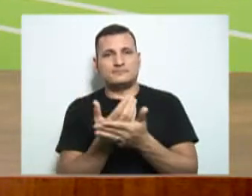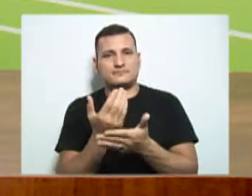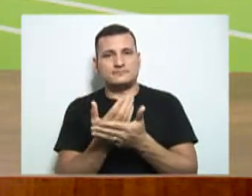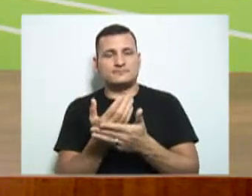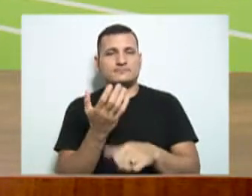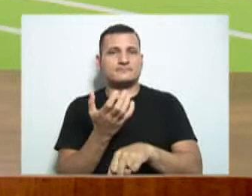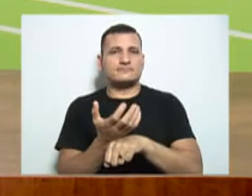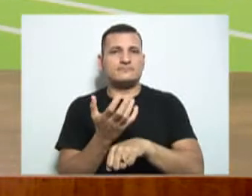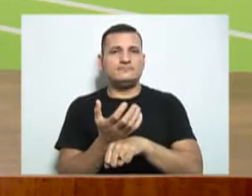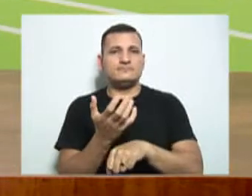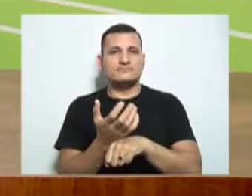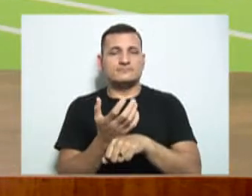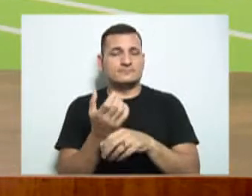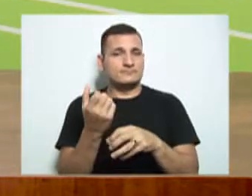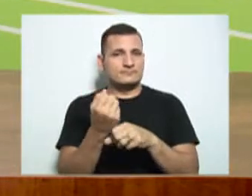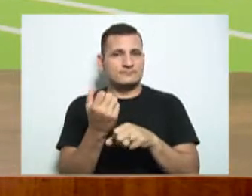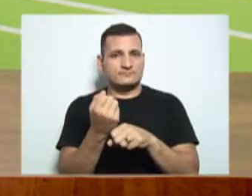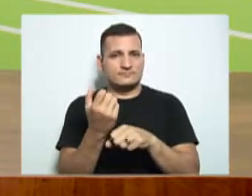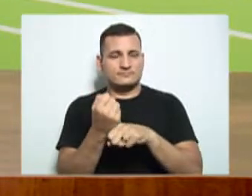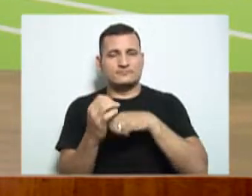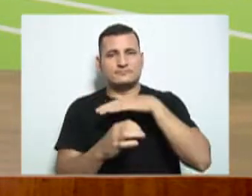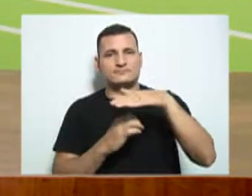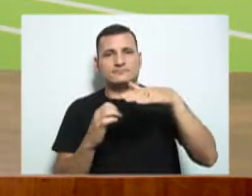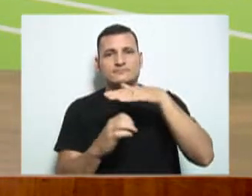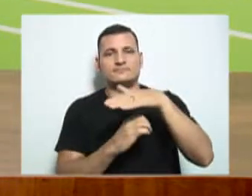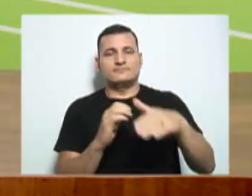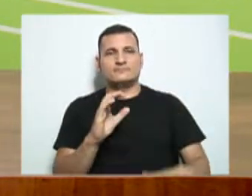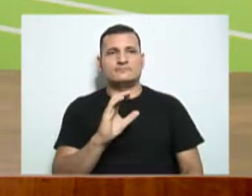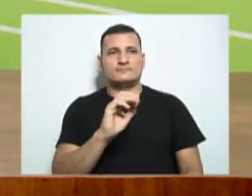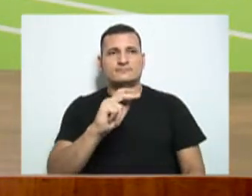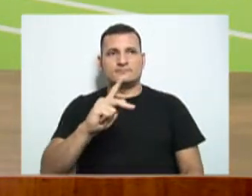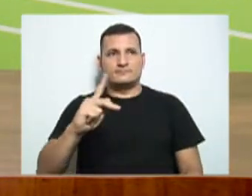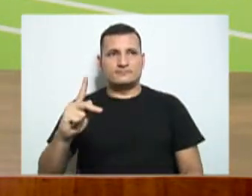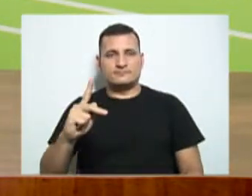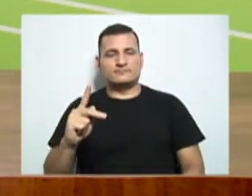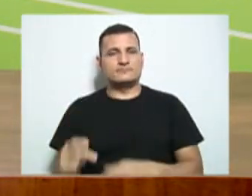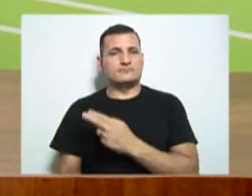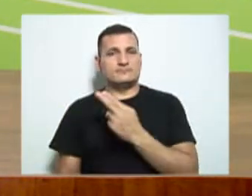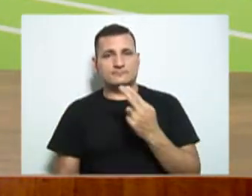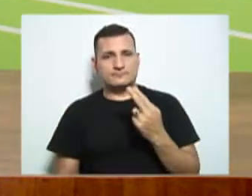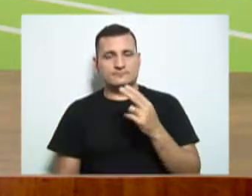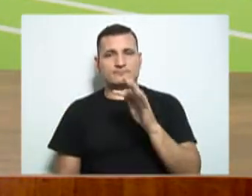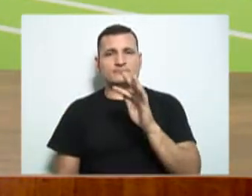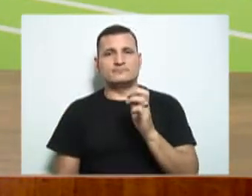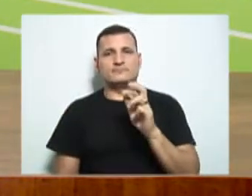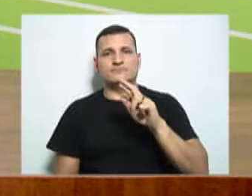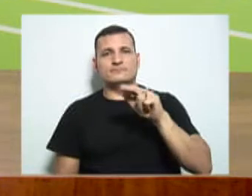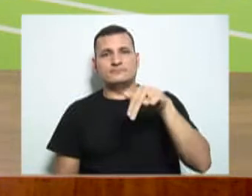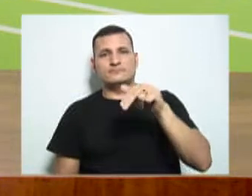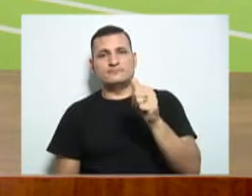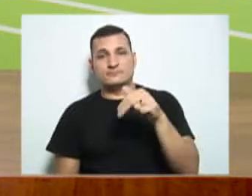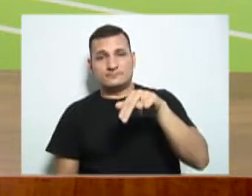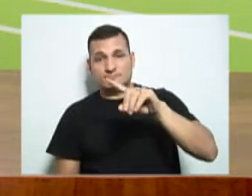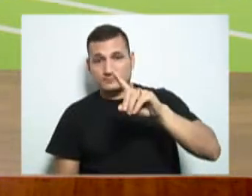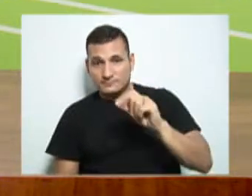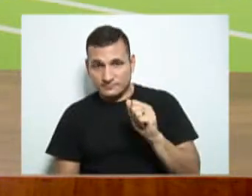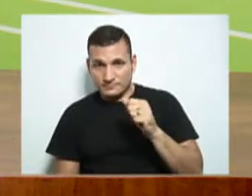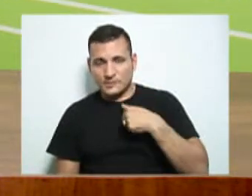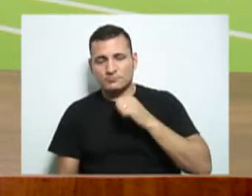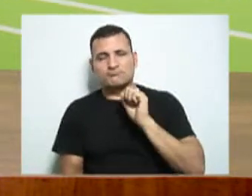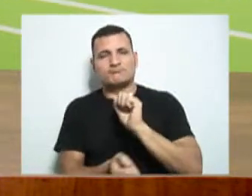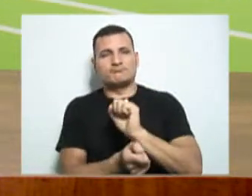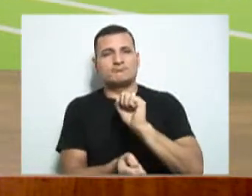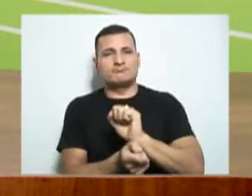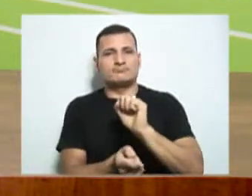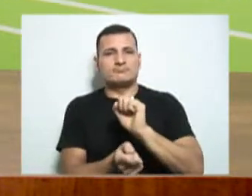disciplina de contabilidade de empresas cooperativistas. Eu sou a professora Fernanda Amaral, estou aqui aguardando